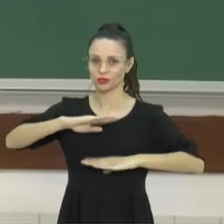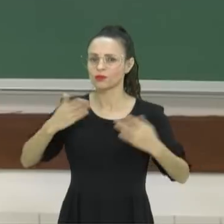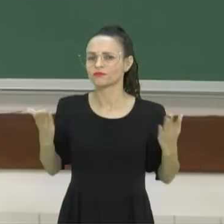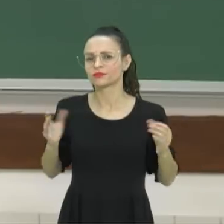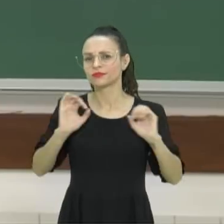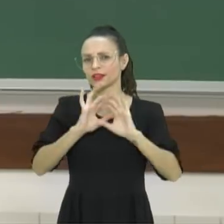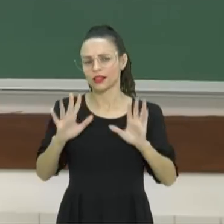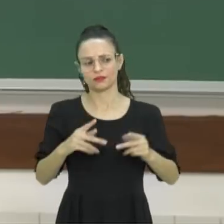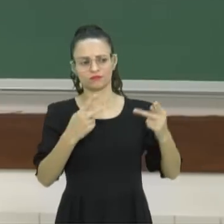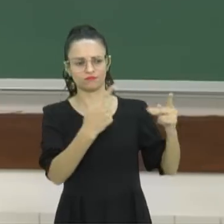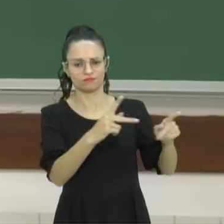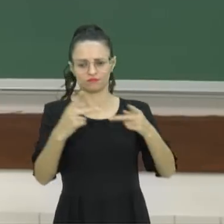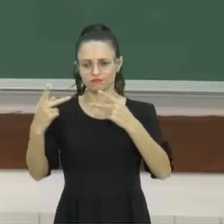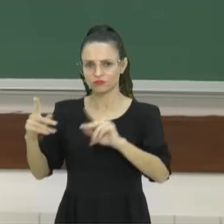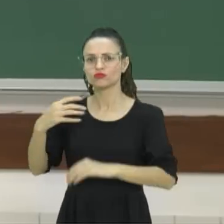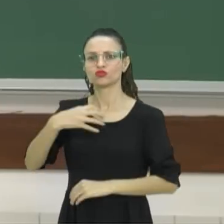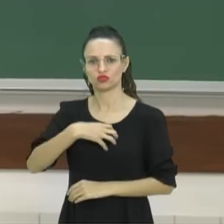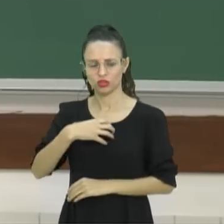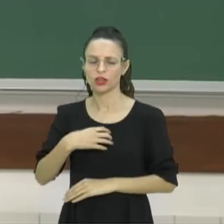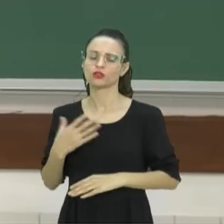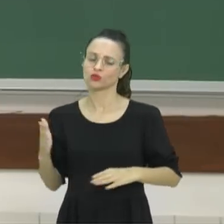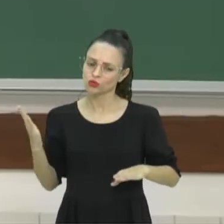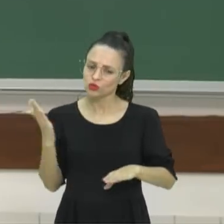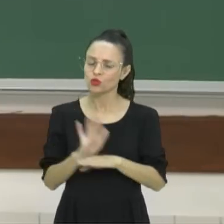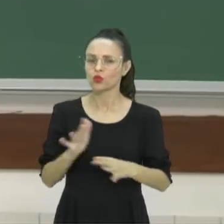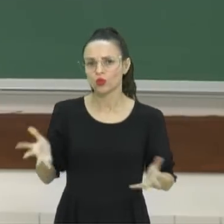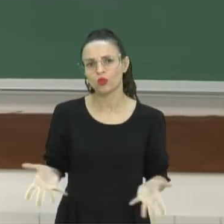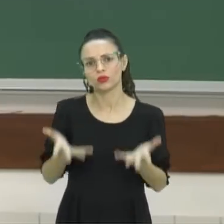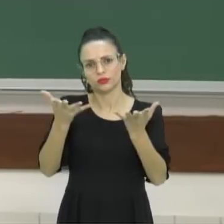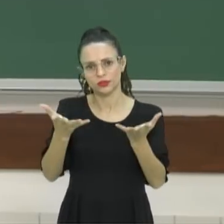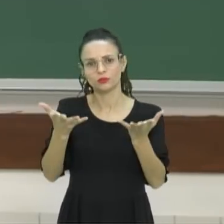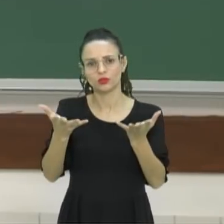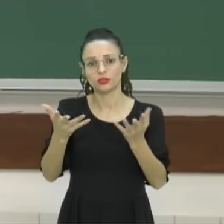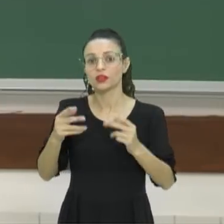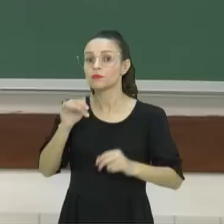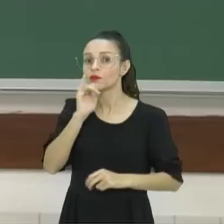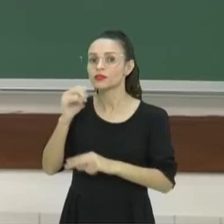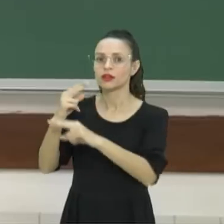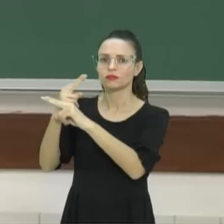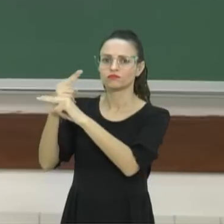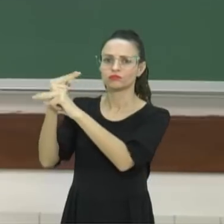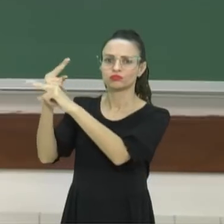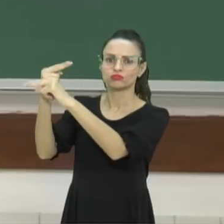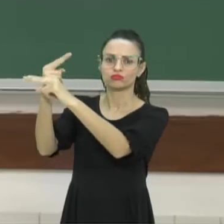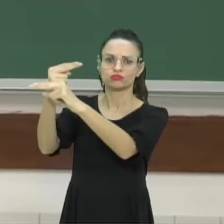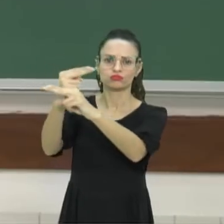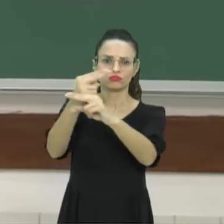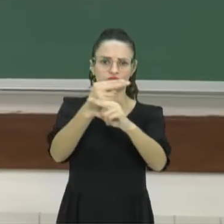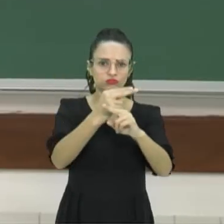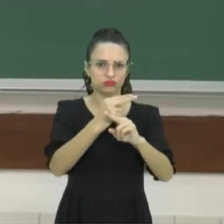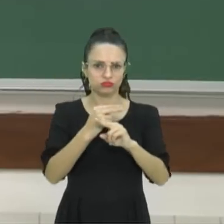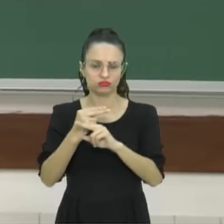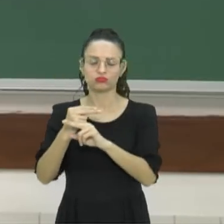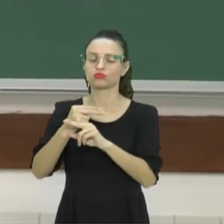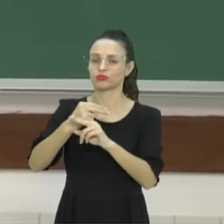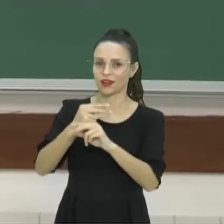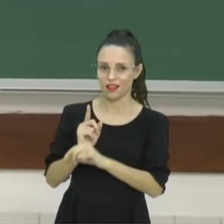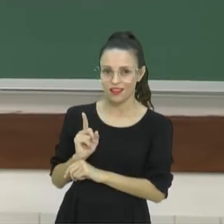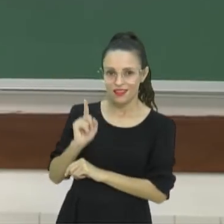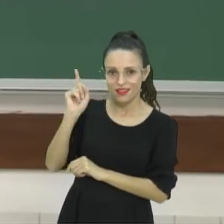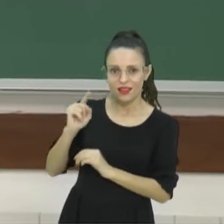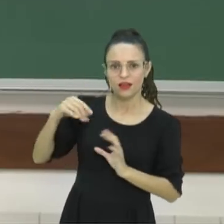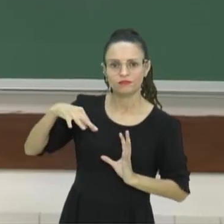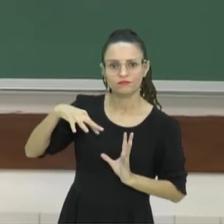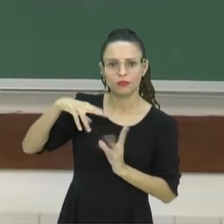um da sua forma contribuiu, de modo que os satélites artificiais foram levados ao espaço e